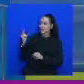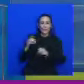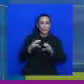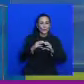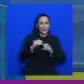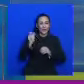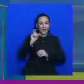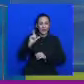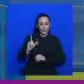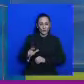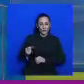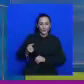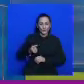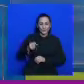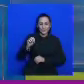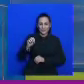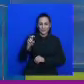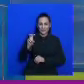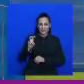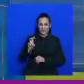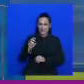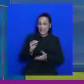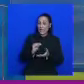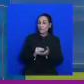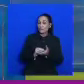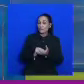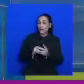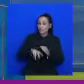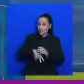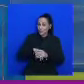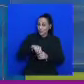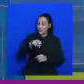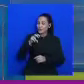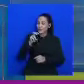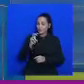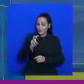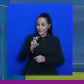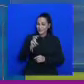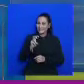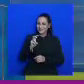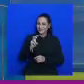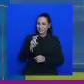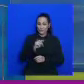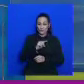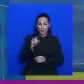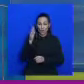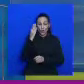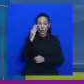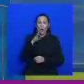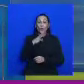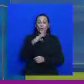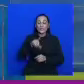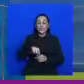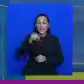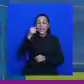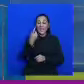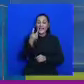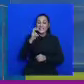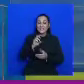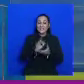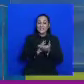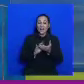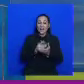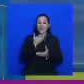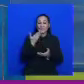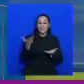Bola azul número 05. E restam ainda 5 bolas a serem sorteadas para que você conheça as 15 dezenas